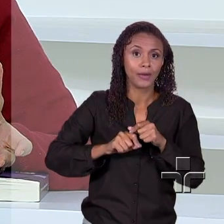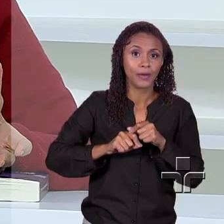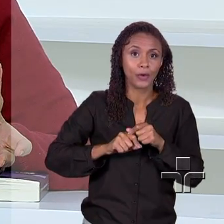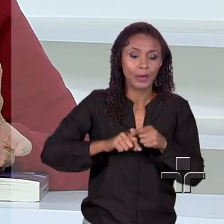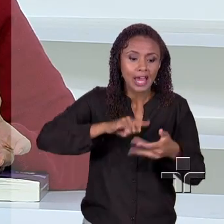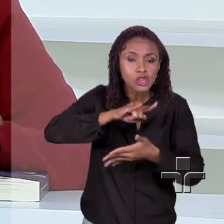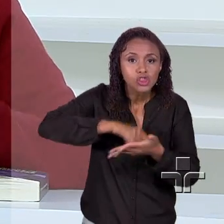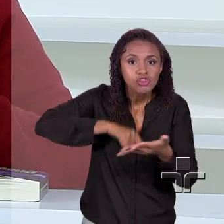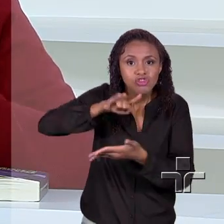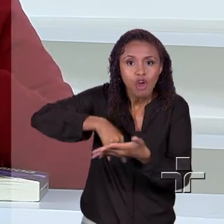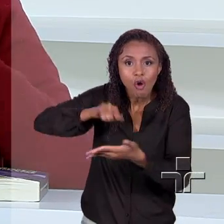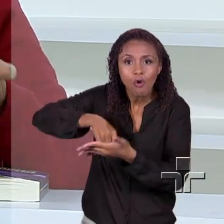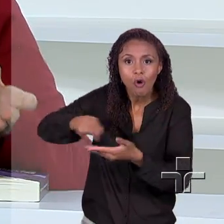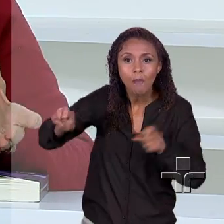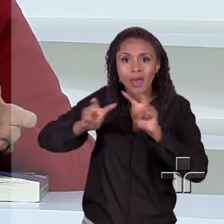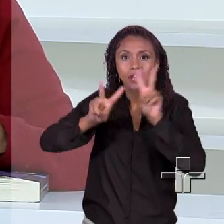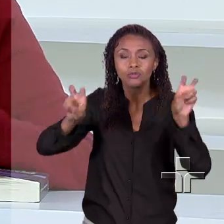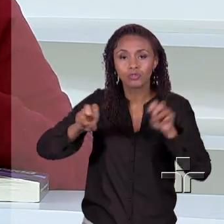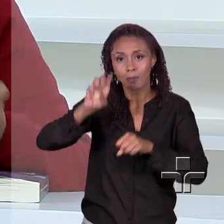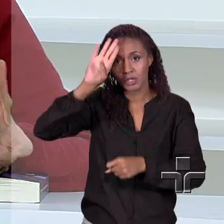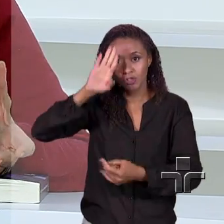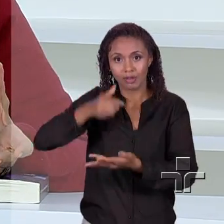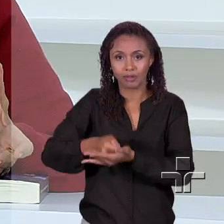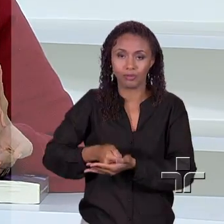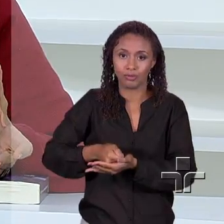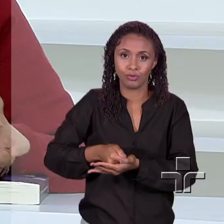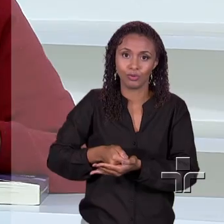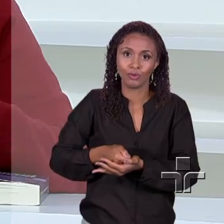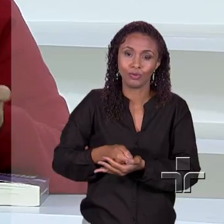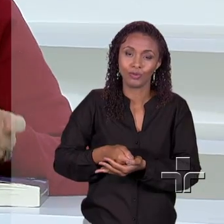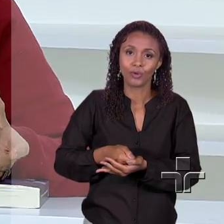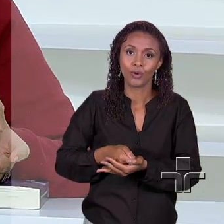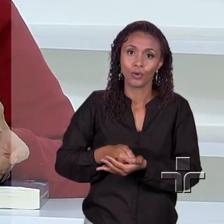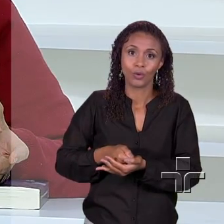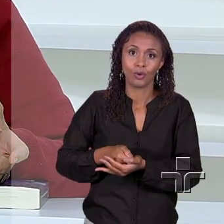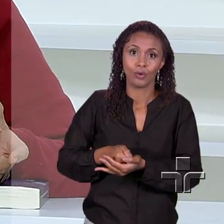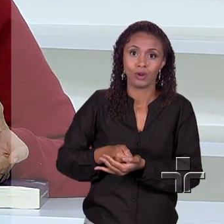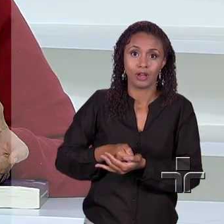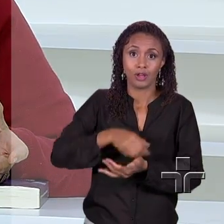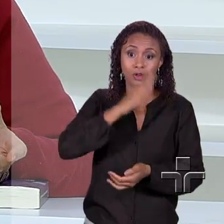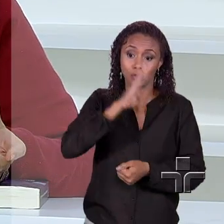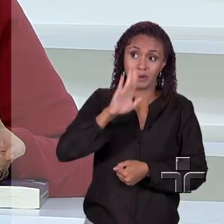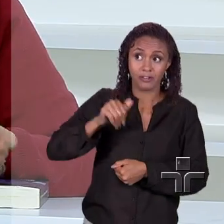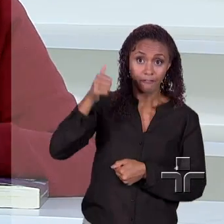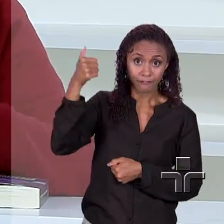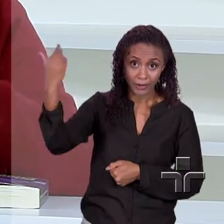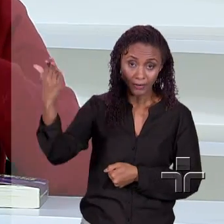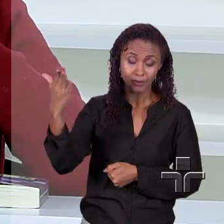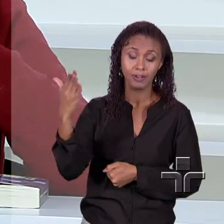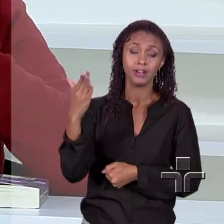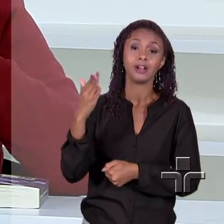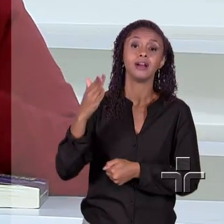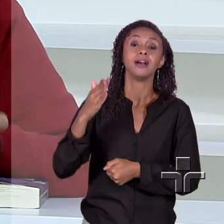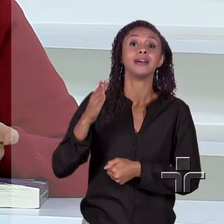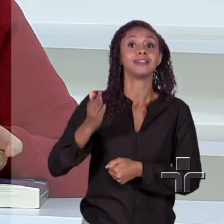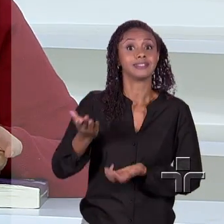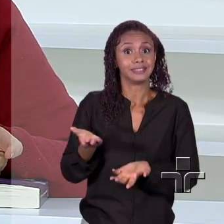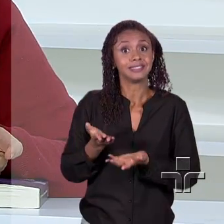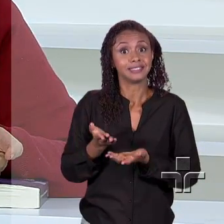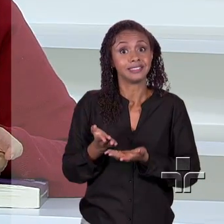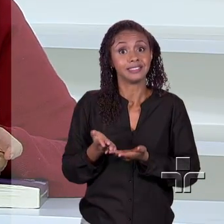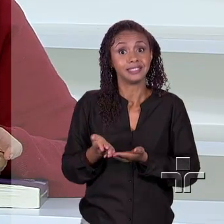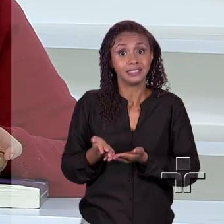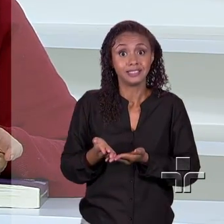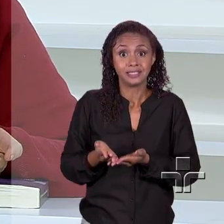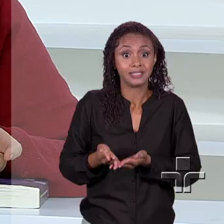ditadura militar, que é o maior arquivo sobre a ditadura militar fora do Brasil, e que é um espaço de